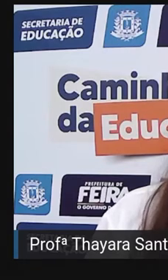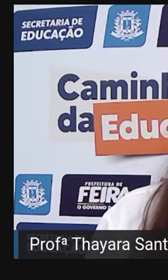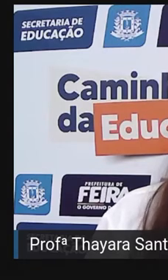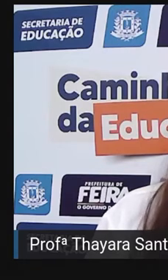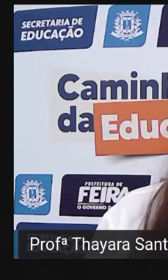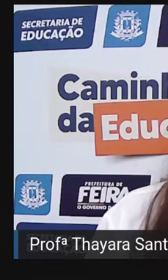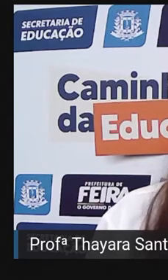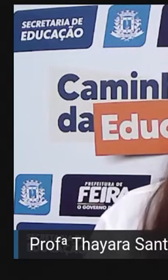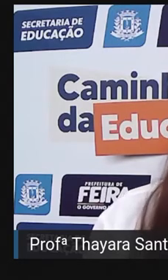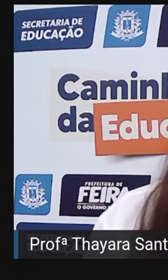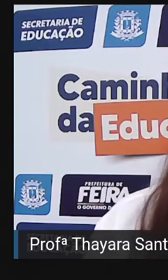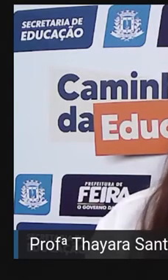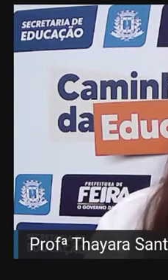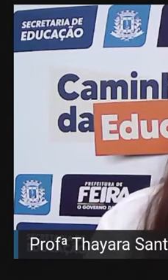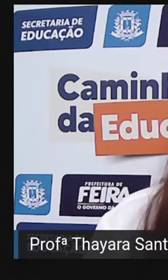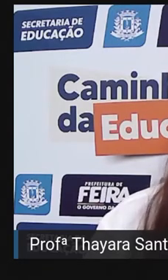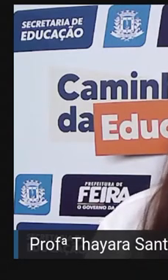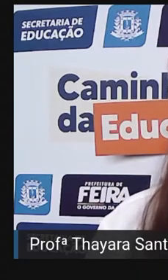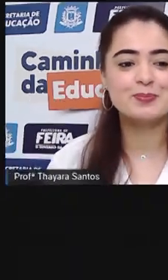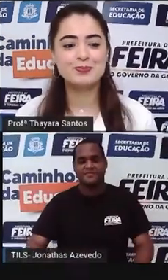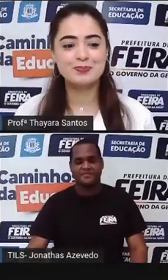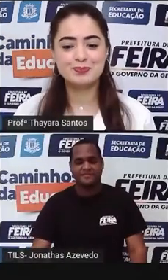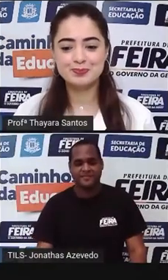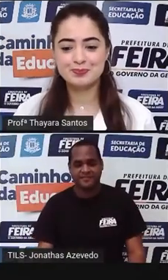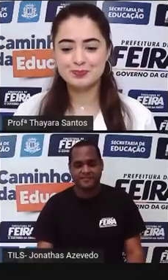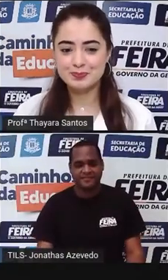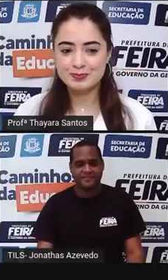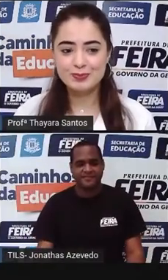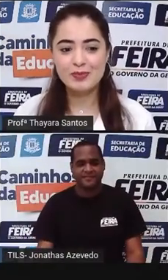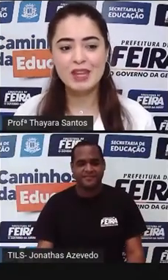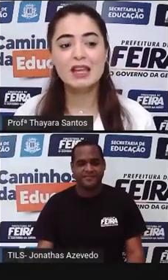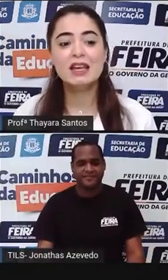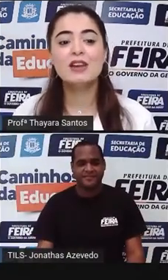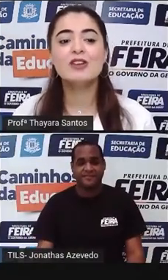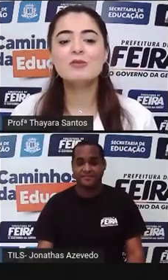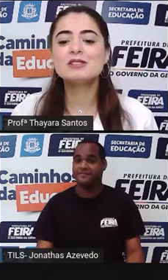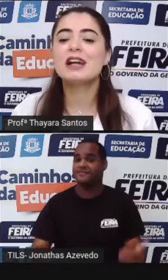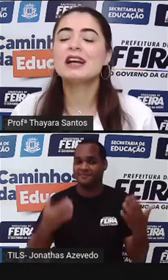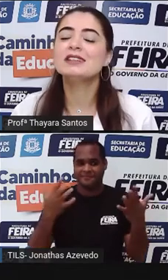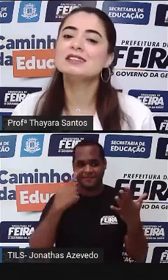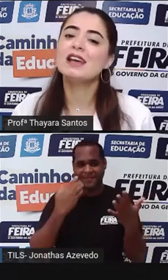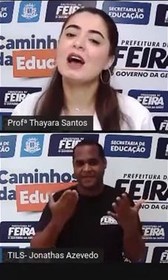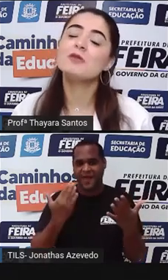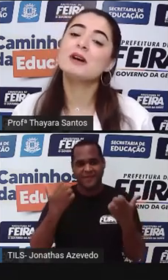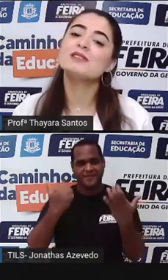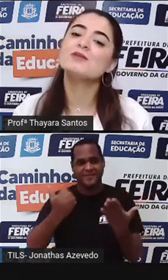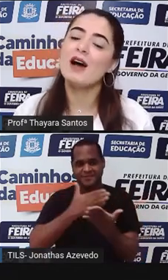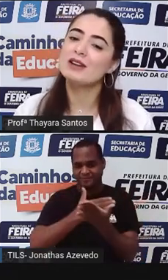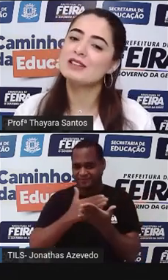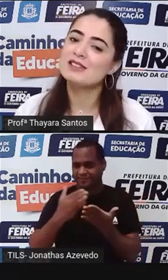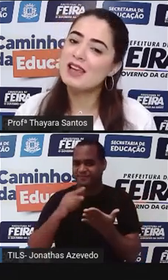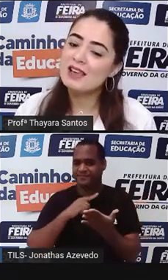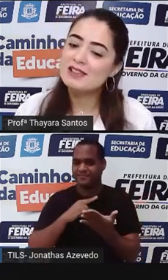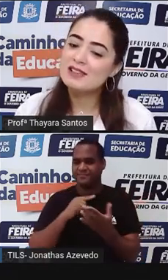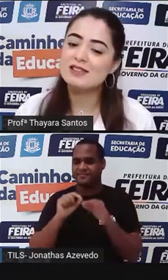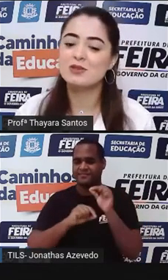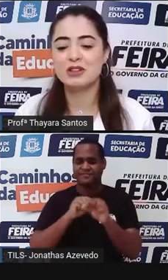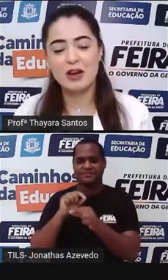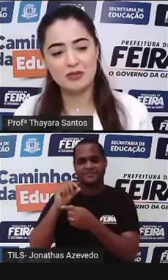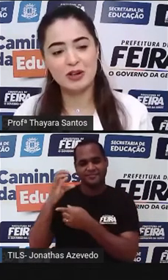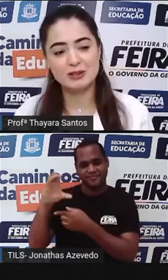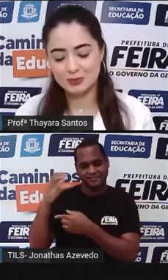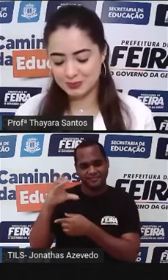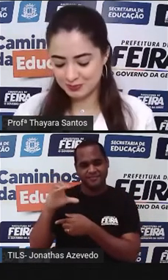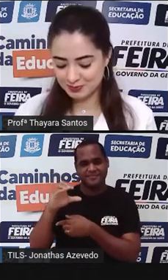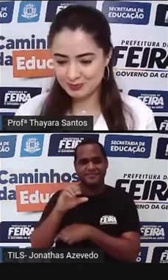agora a minha apresentação aqui na tela para vocês e vamos lá iniciar mais uma aula de ciências do